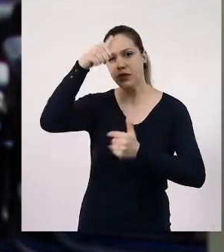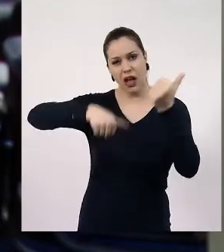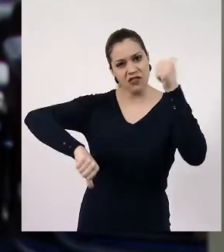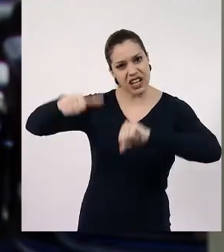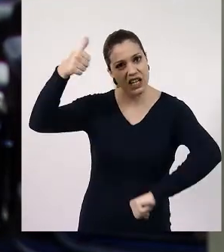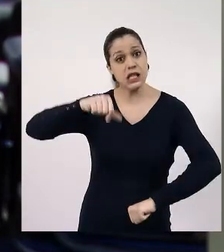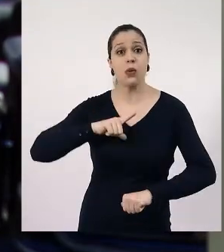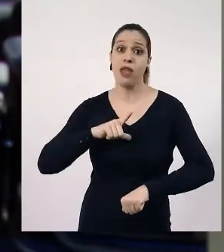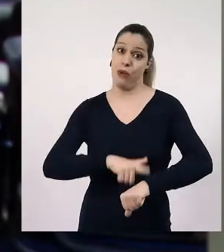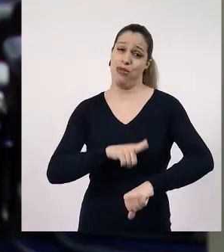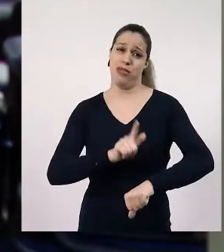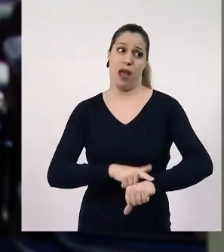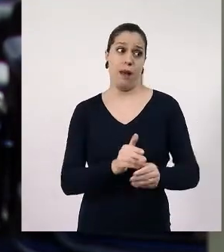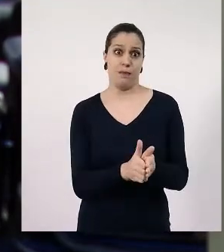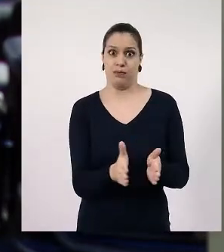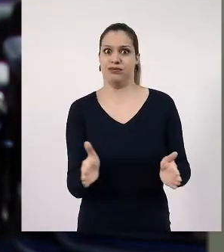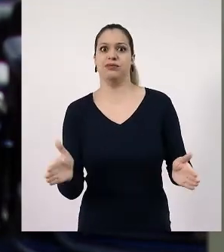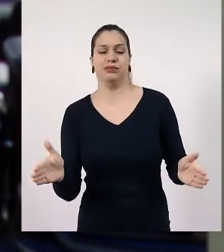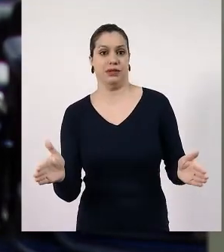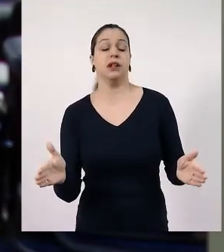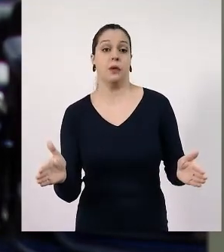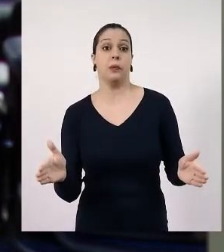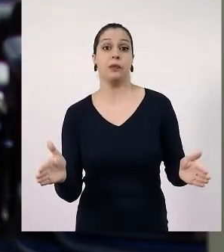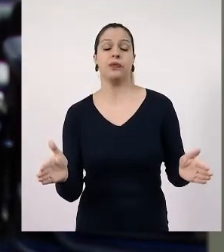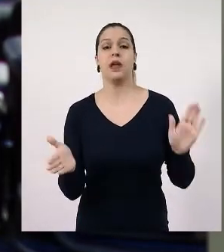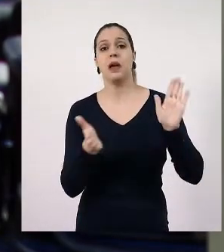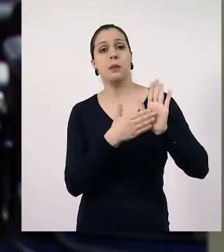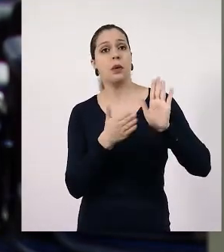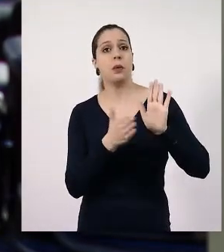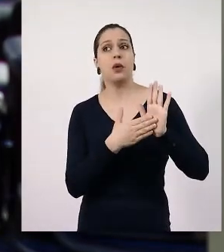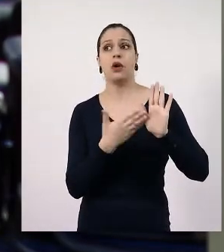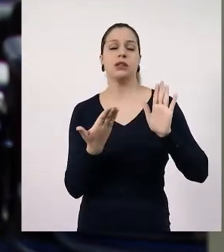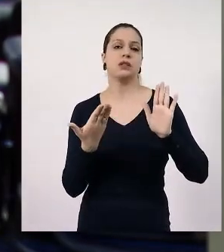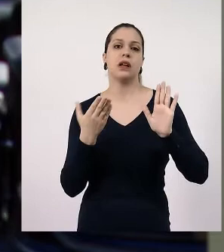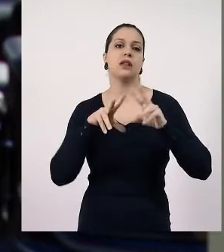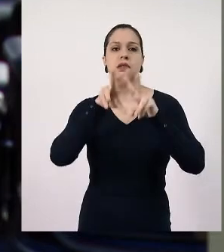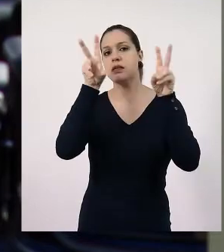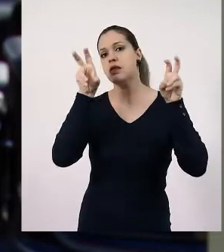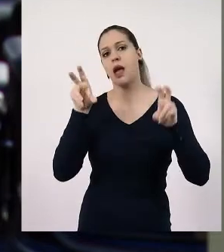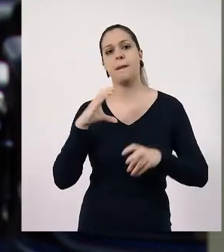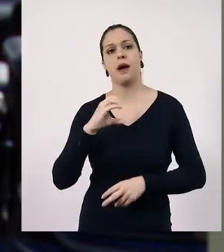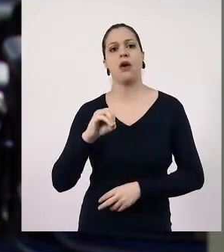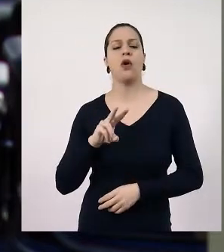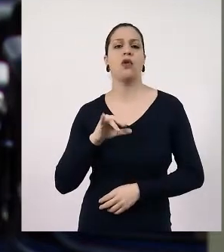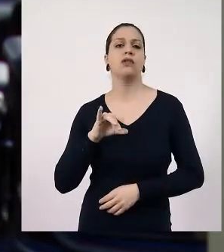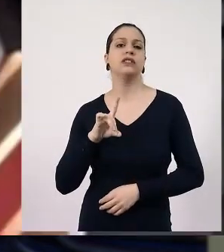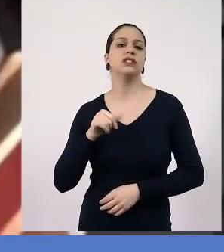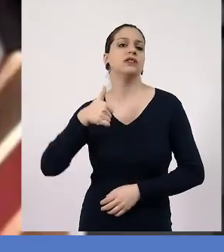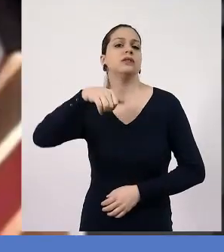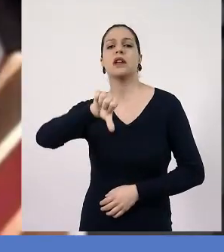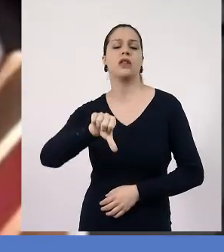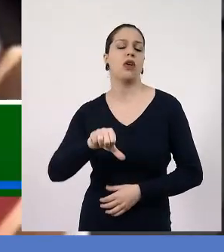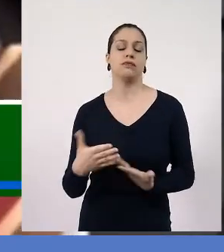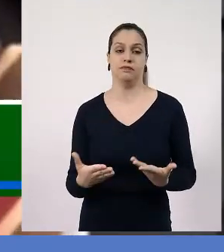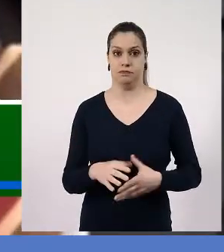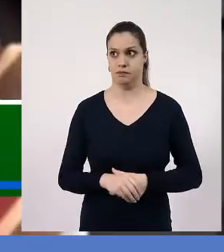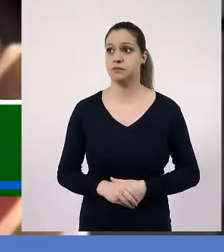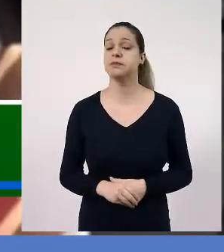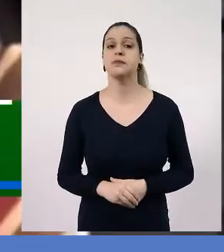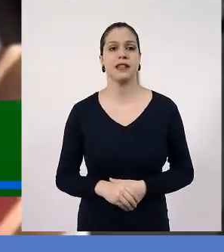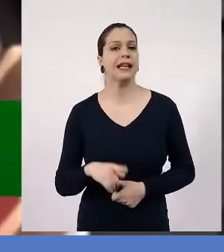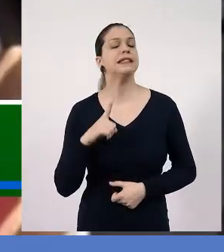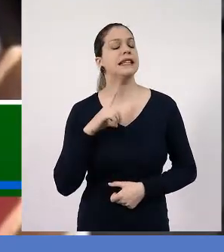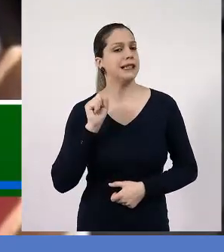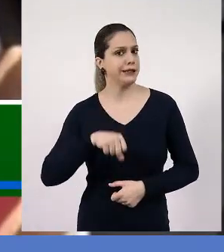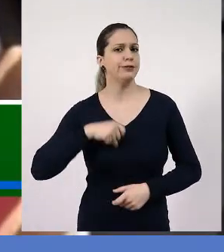essa questão do tempo também e das propostas em relação ao Covid. Como é que o senhor avalia? Então, a gente